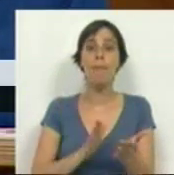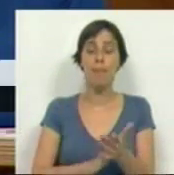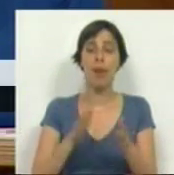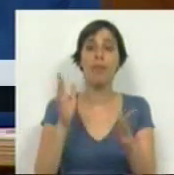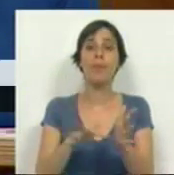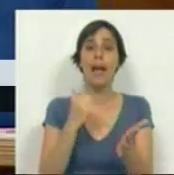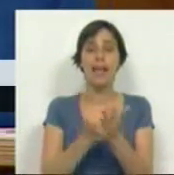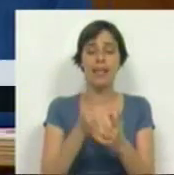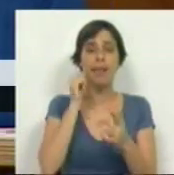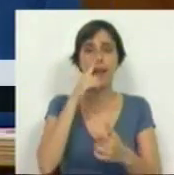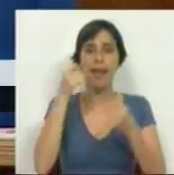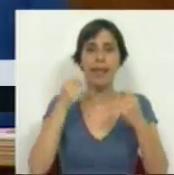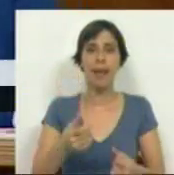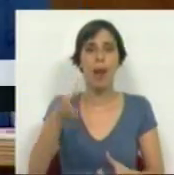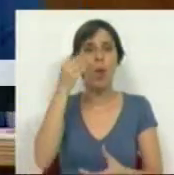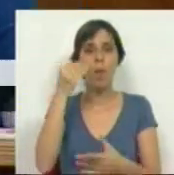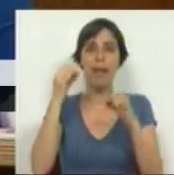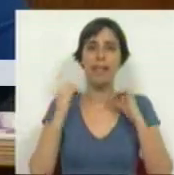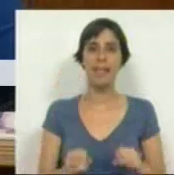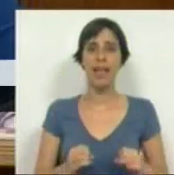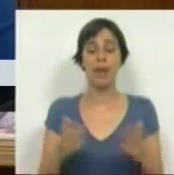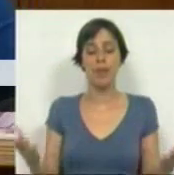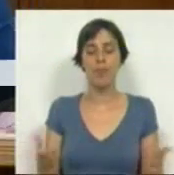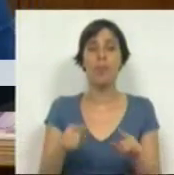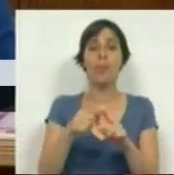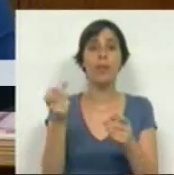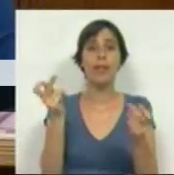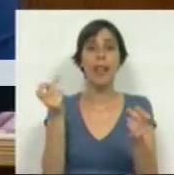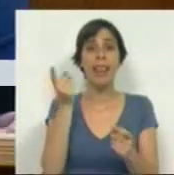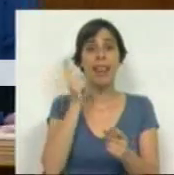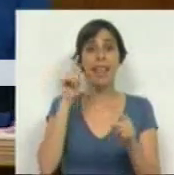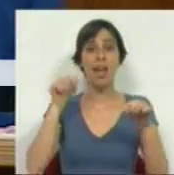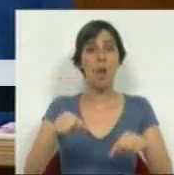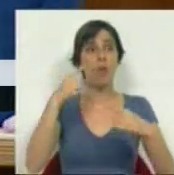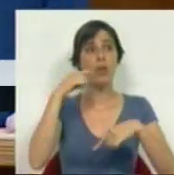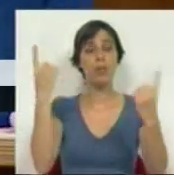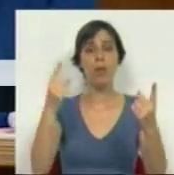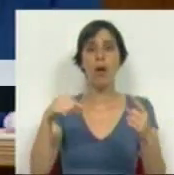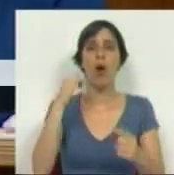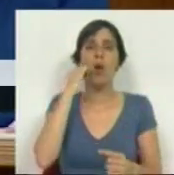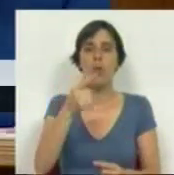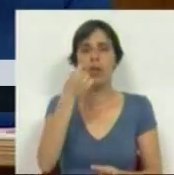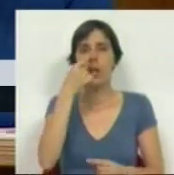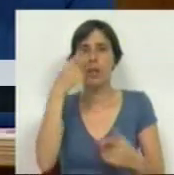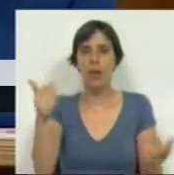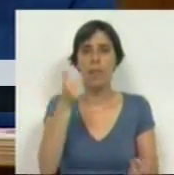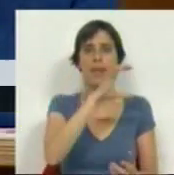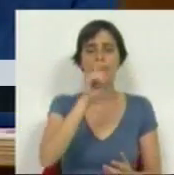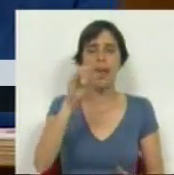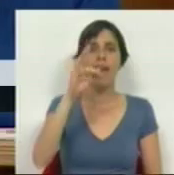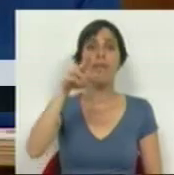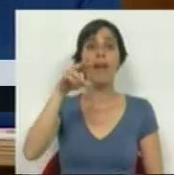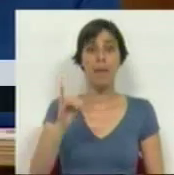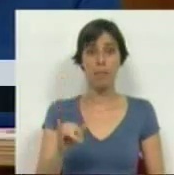que há sempre quem teime em nada aprender. O que os eventos deste dia mostram, por muito que custa Durão Barroso, ao BCE e ao